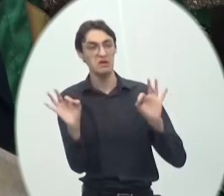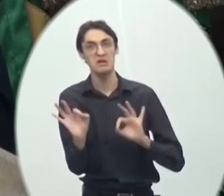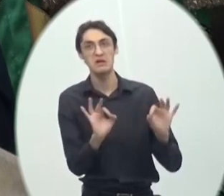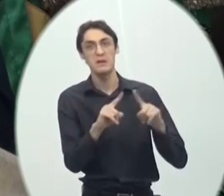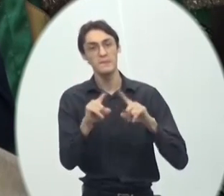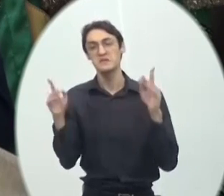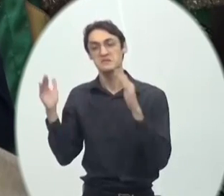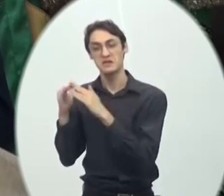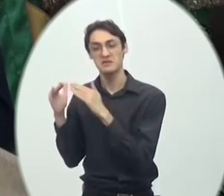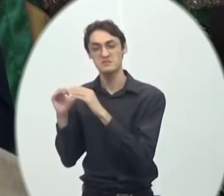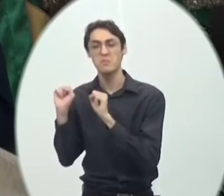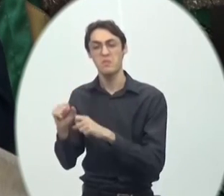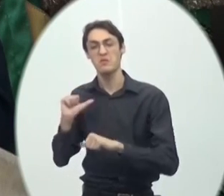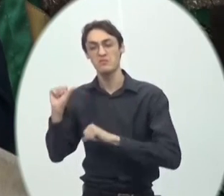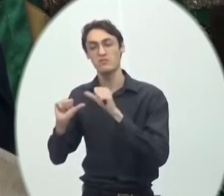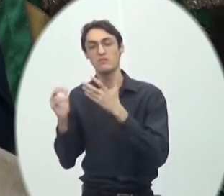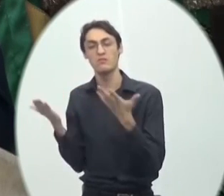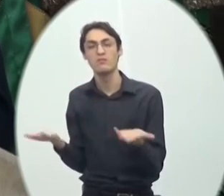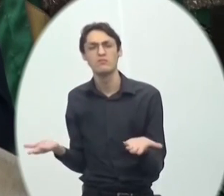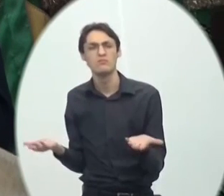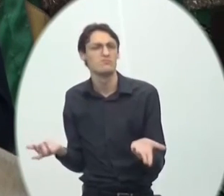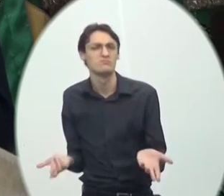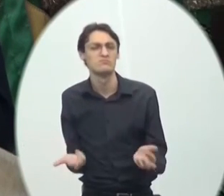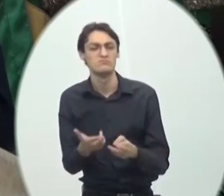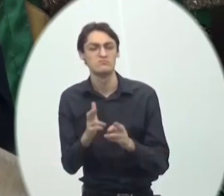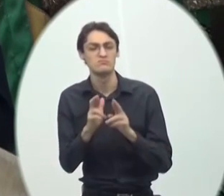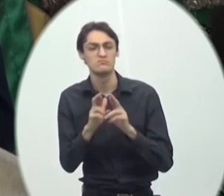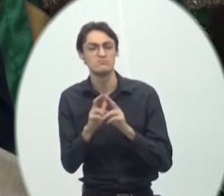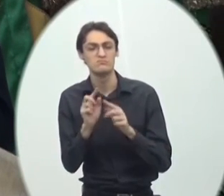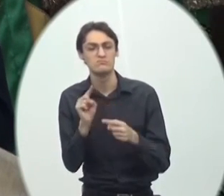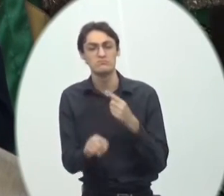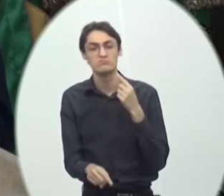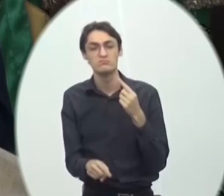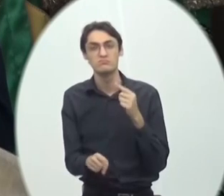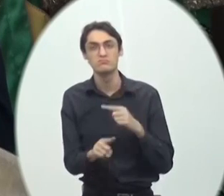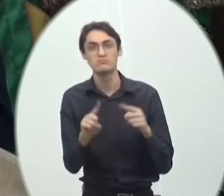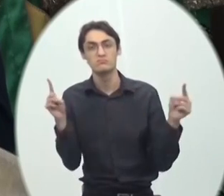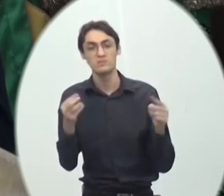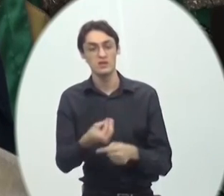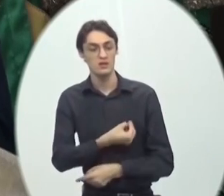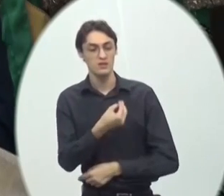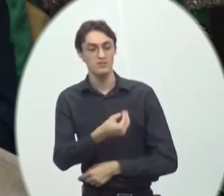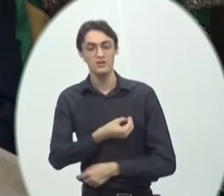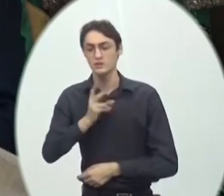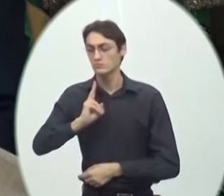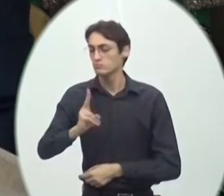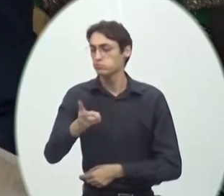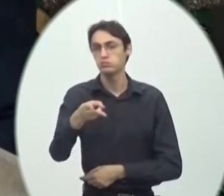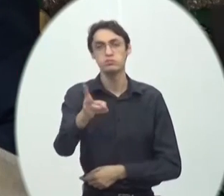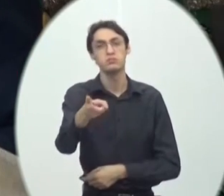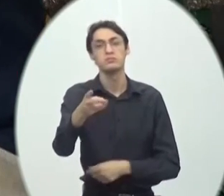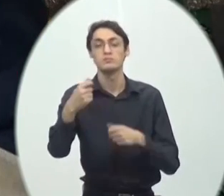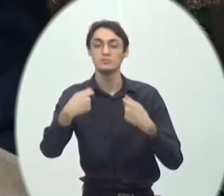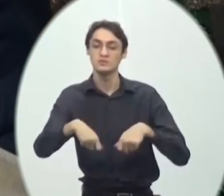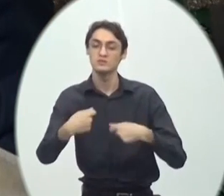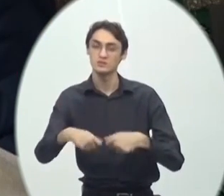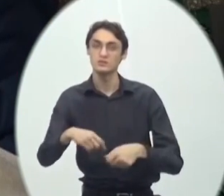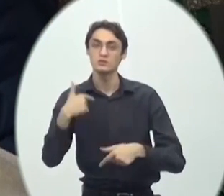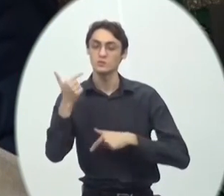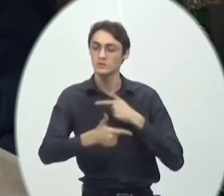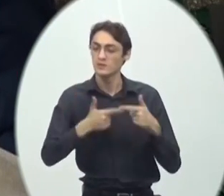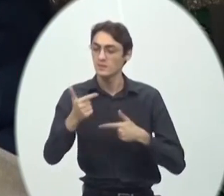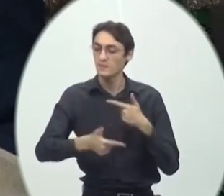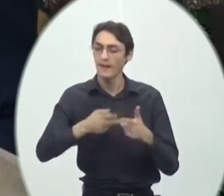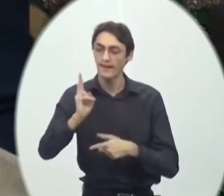você pode, né? Então, realmente, a gente tem que pensar que a vida precisa continuar, os nossos trabalhos precisam